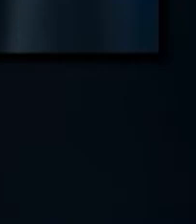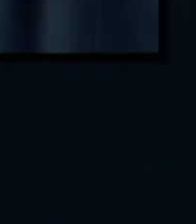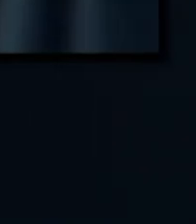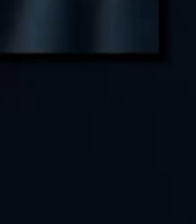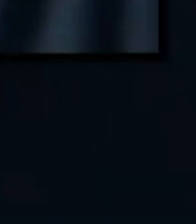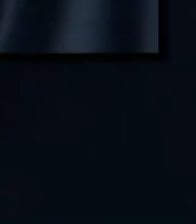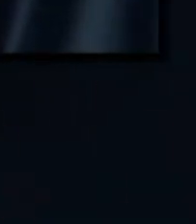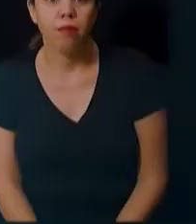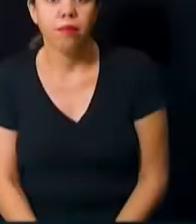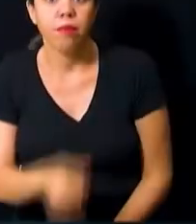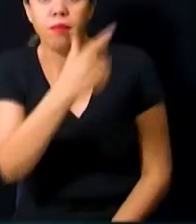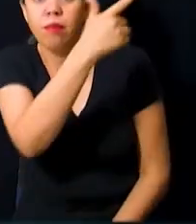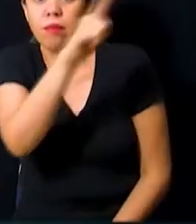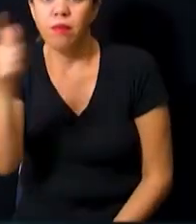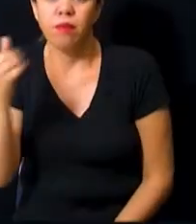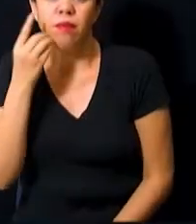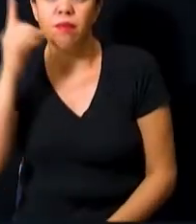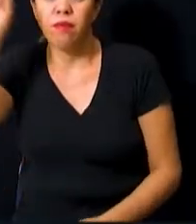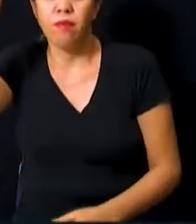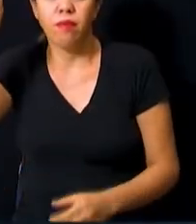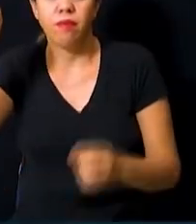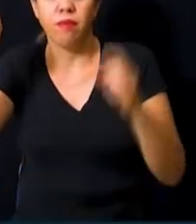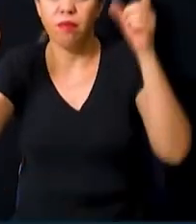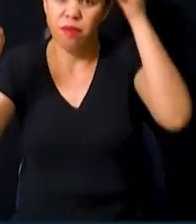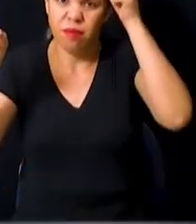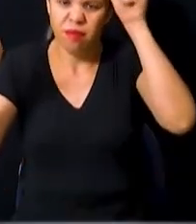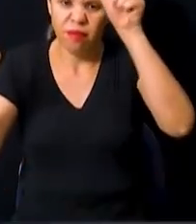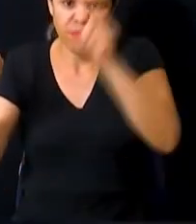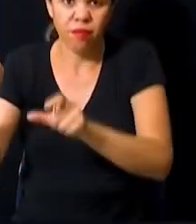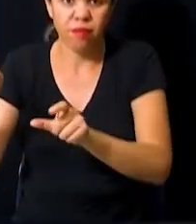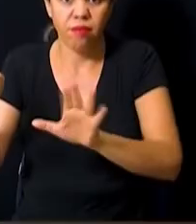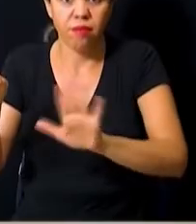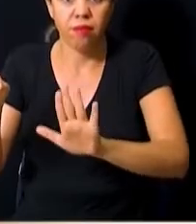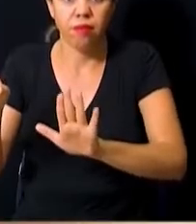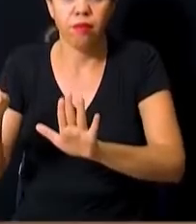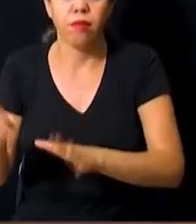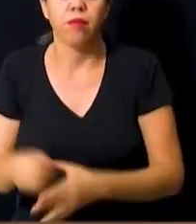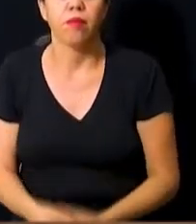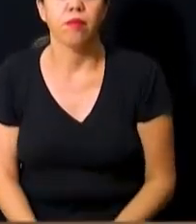Não existe espaço para Deus e o diabo no mesmo corpo.